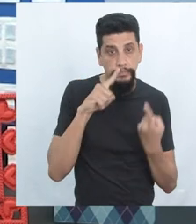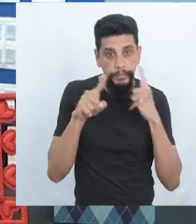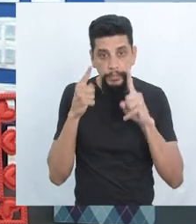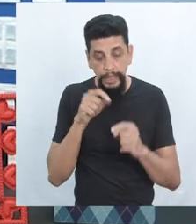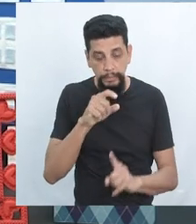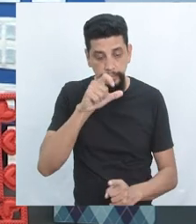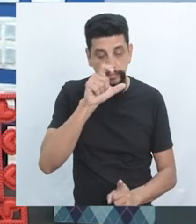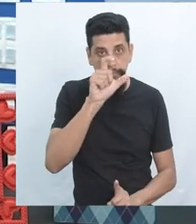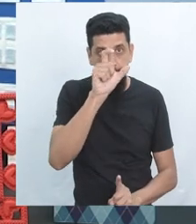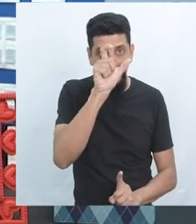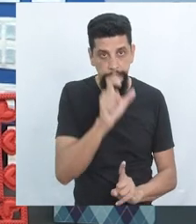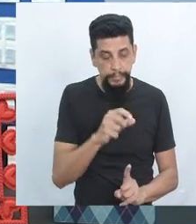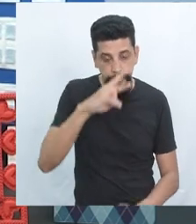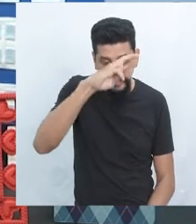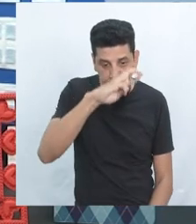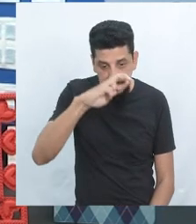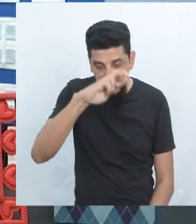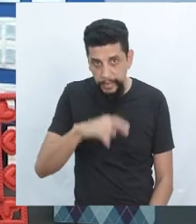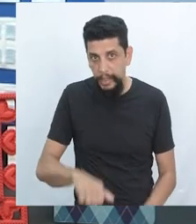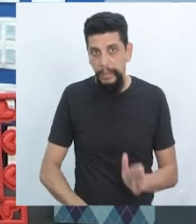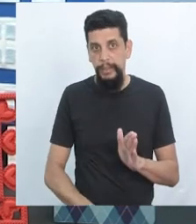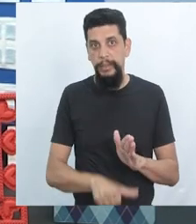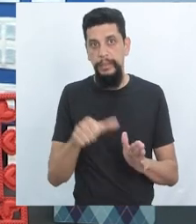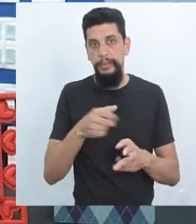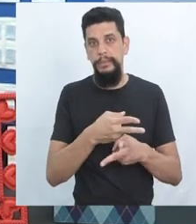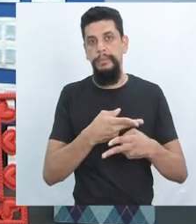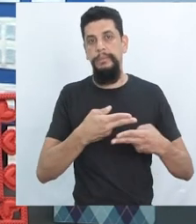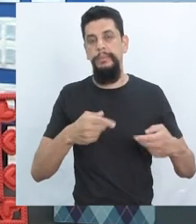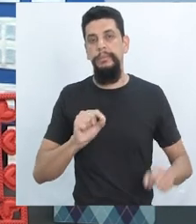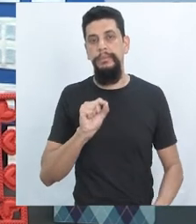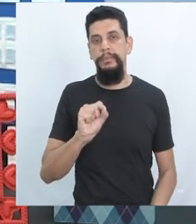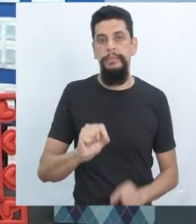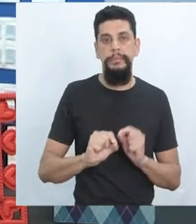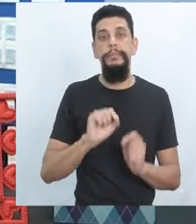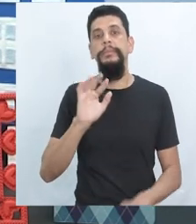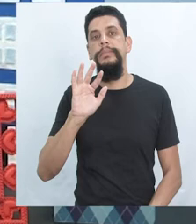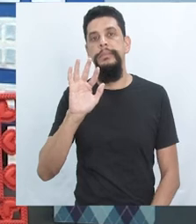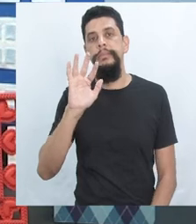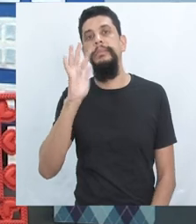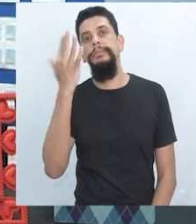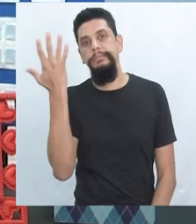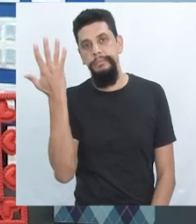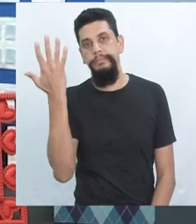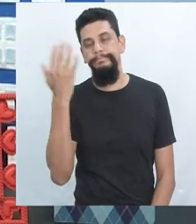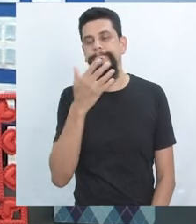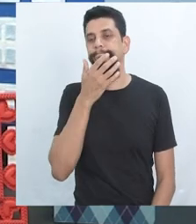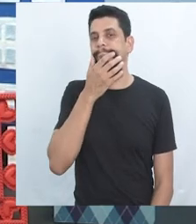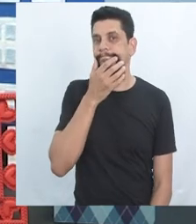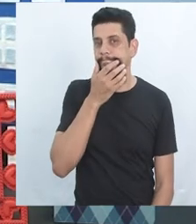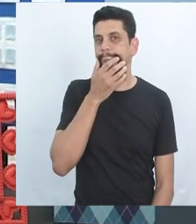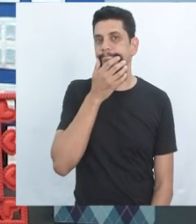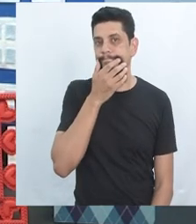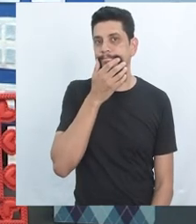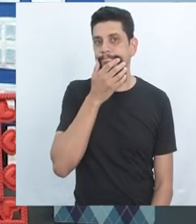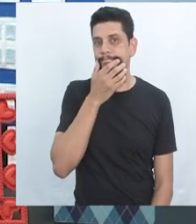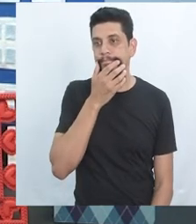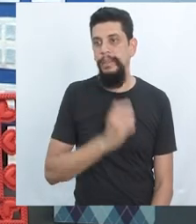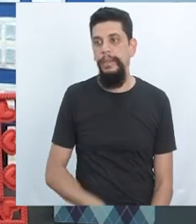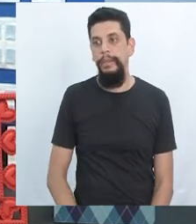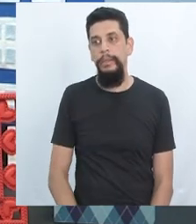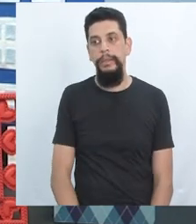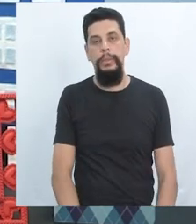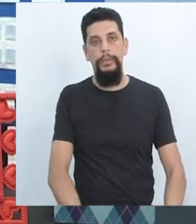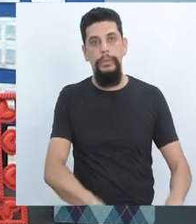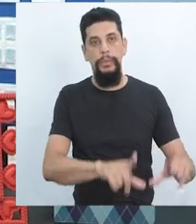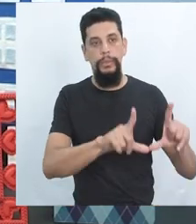será desvendado pelos detetives? A primeira coisa, o que aconteceu?